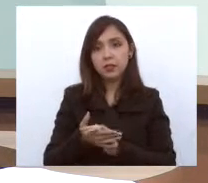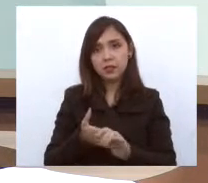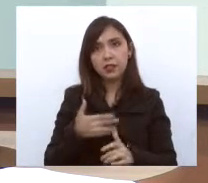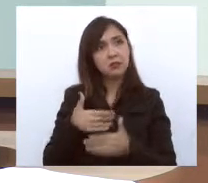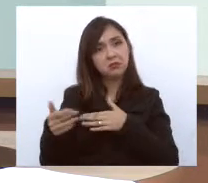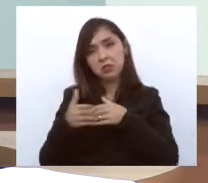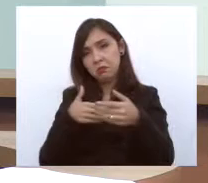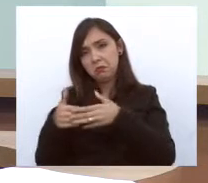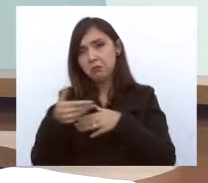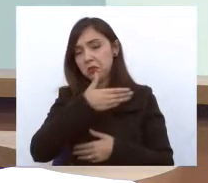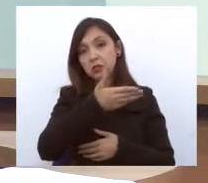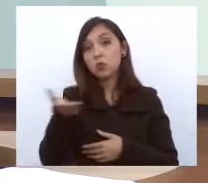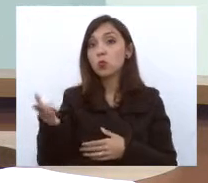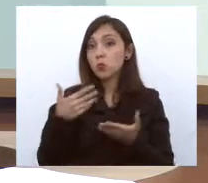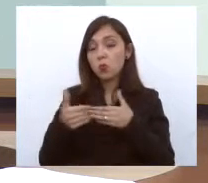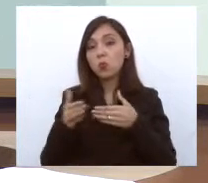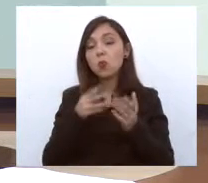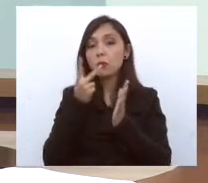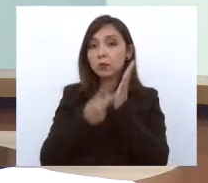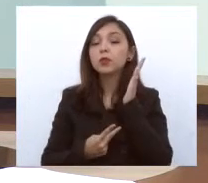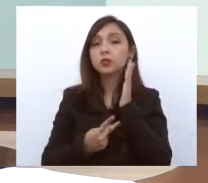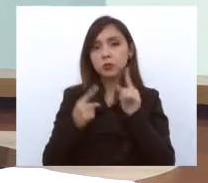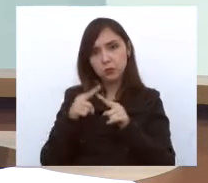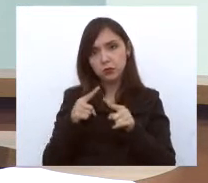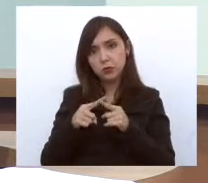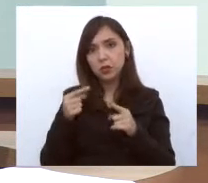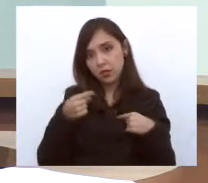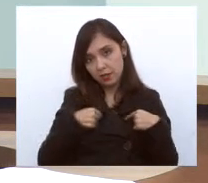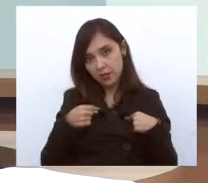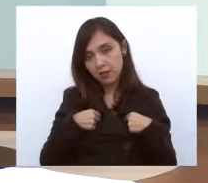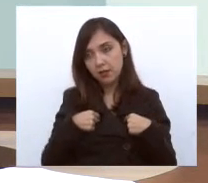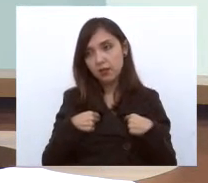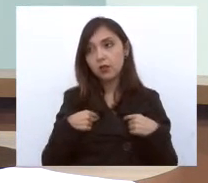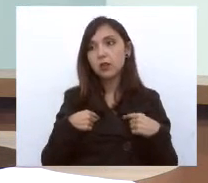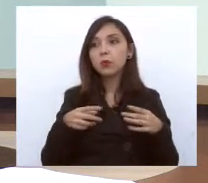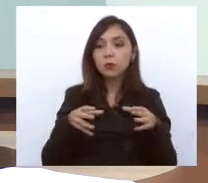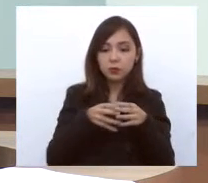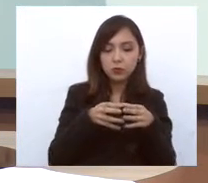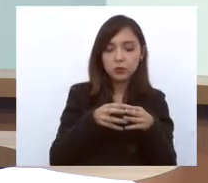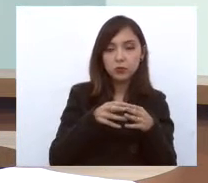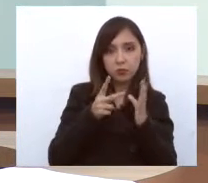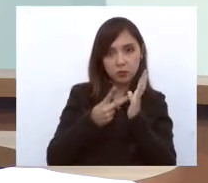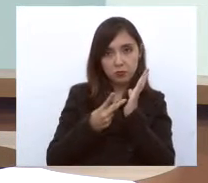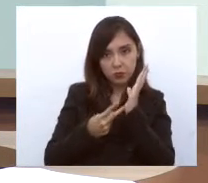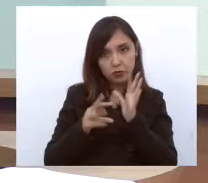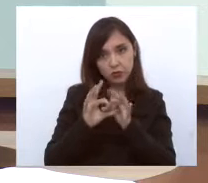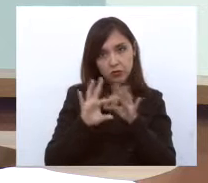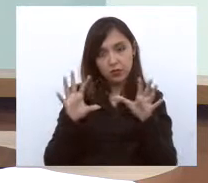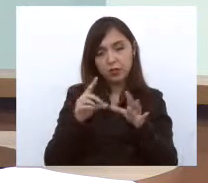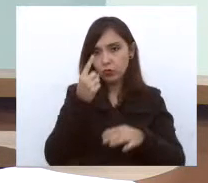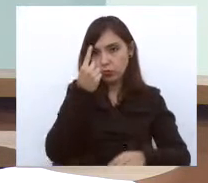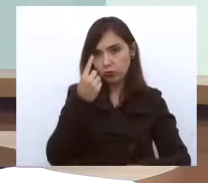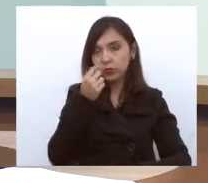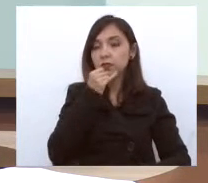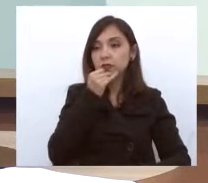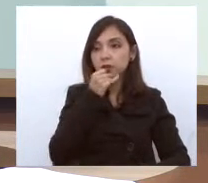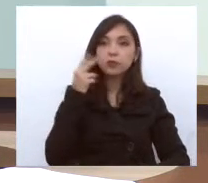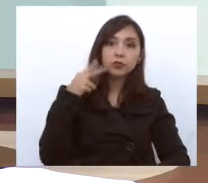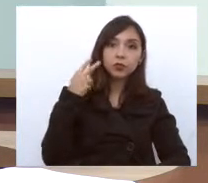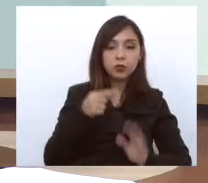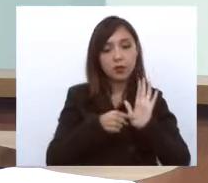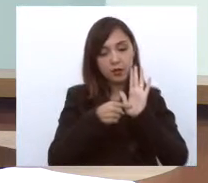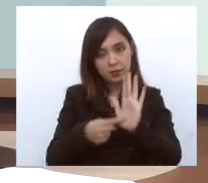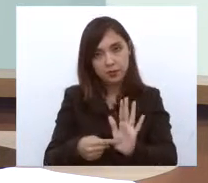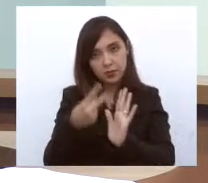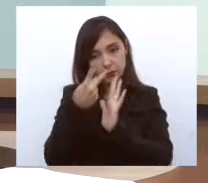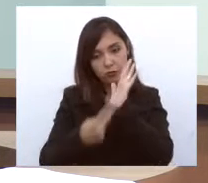for. Né? É, eu digo isso porque eu sou contra a deliberação de projetos de lei em uma circunstância somente, né? Quando um vereador apresenta um projeto